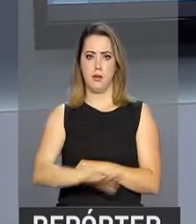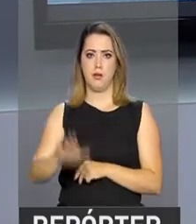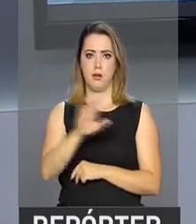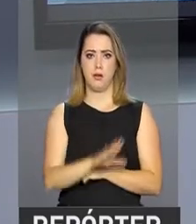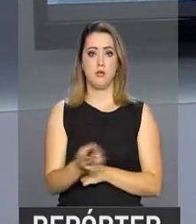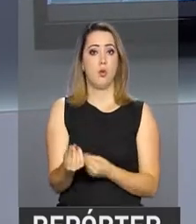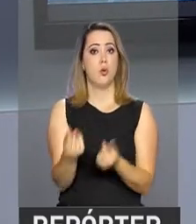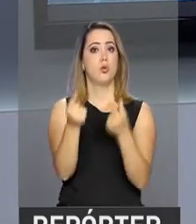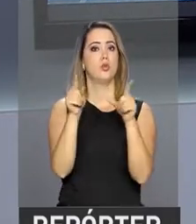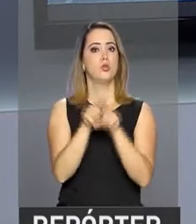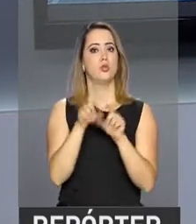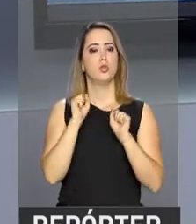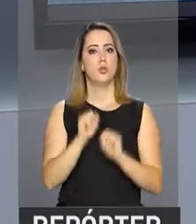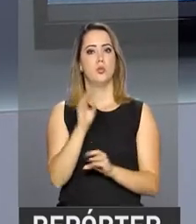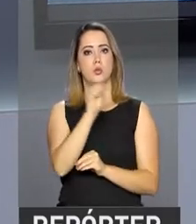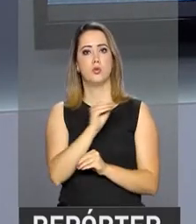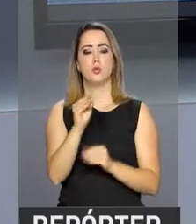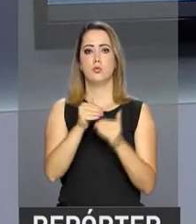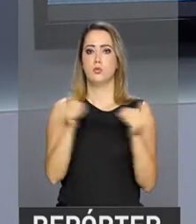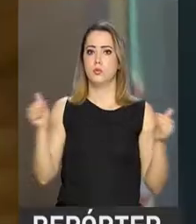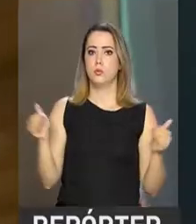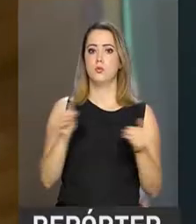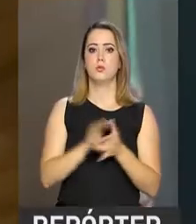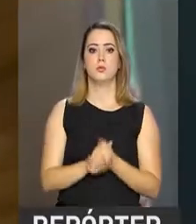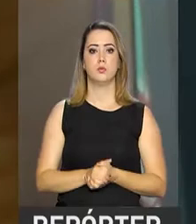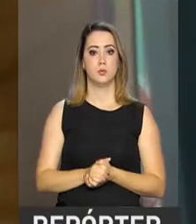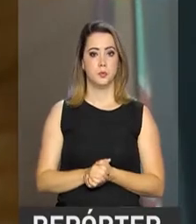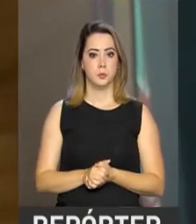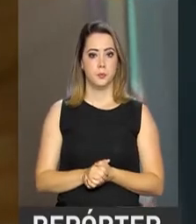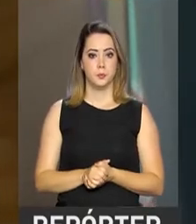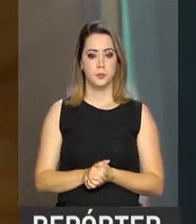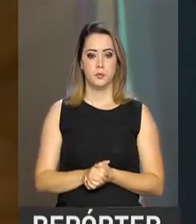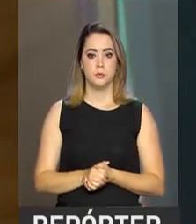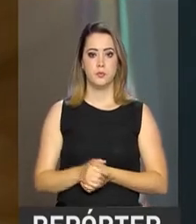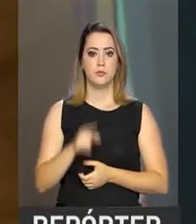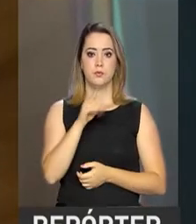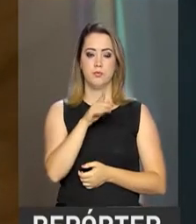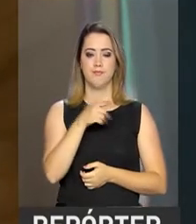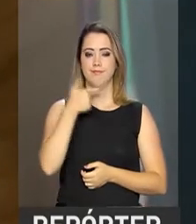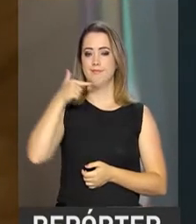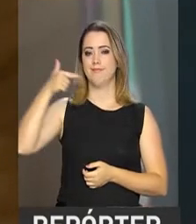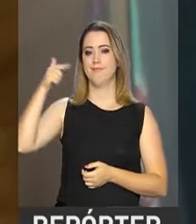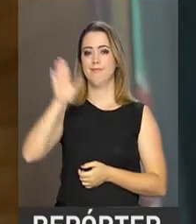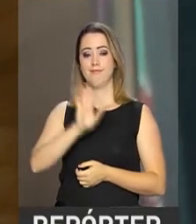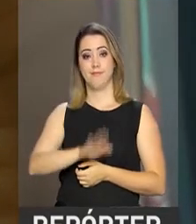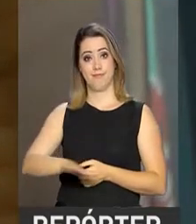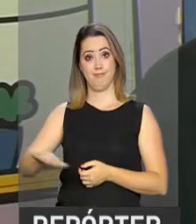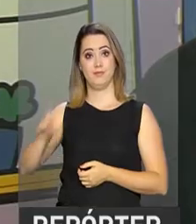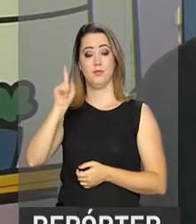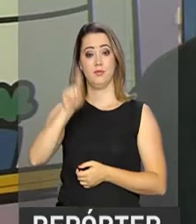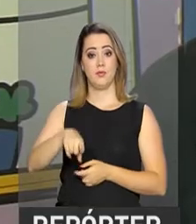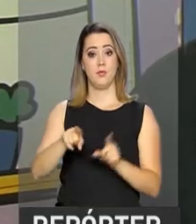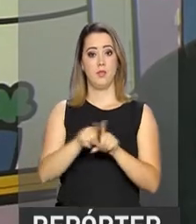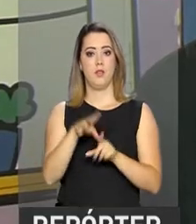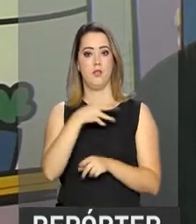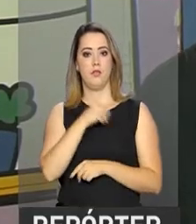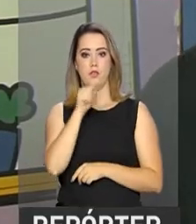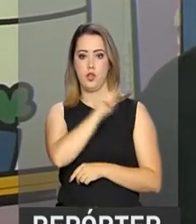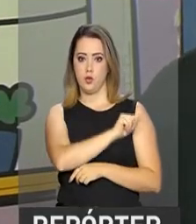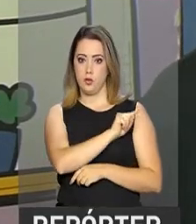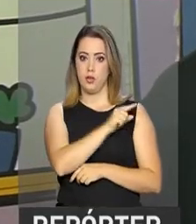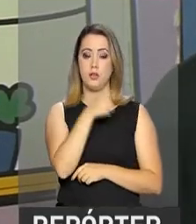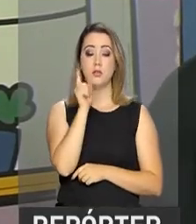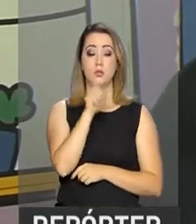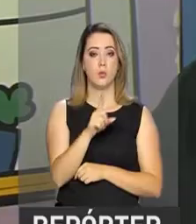esse atendimento será ampliado o menino sorridente da foto é o christian filho da vítima